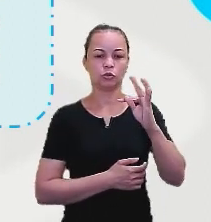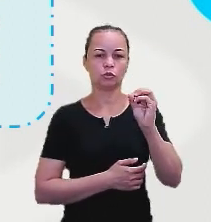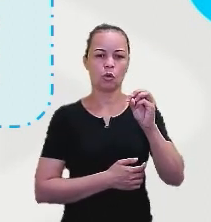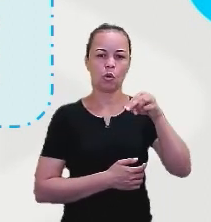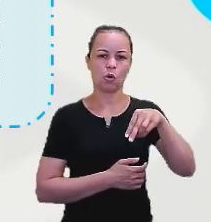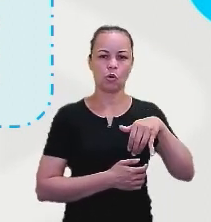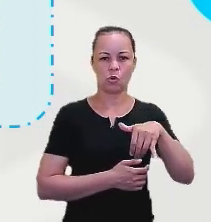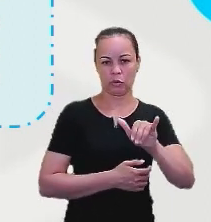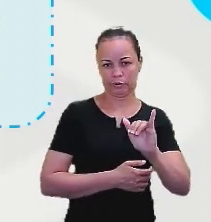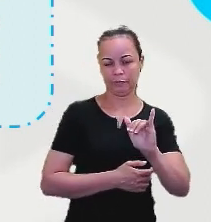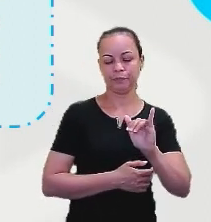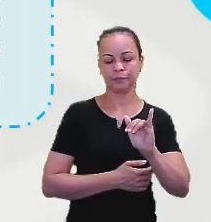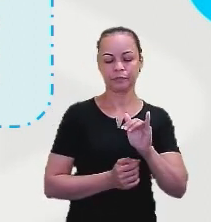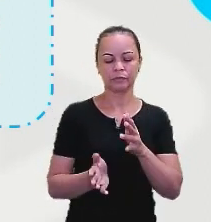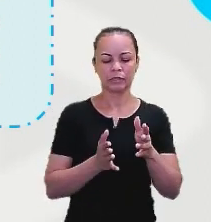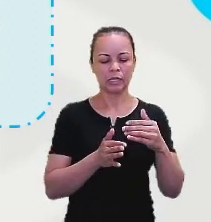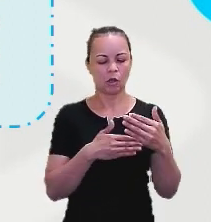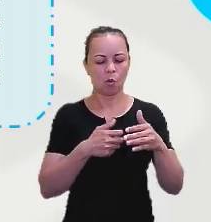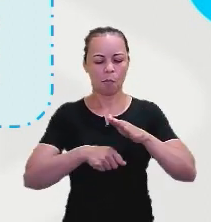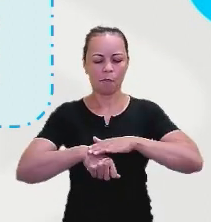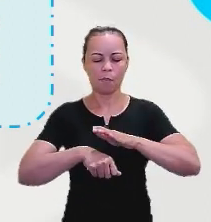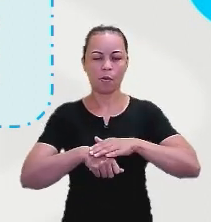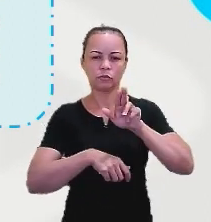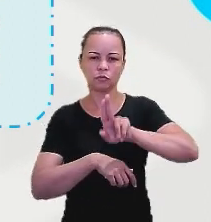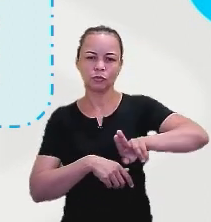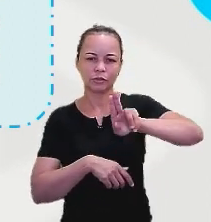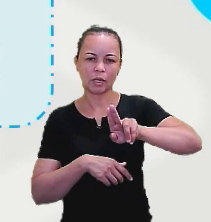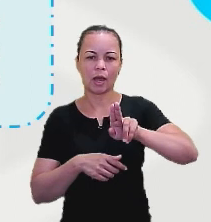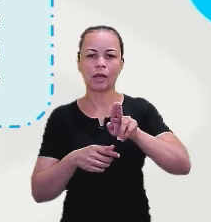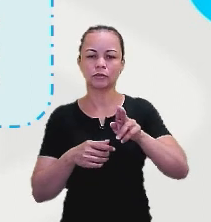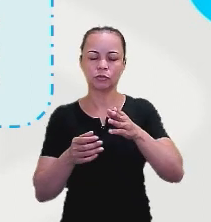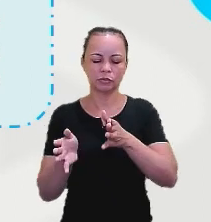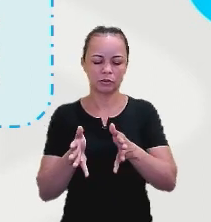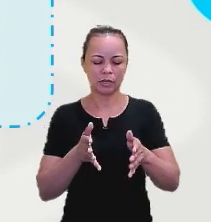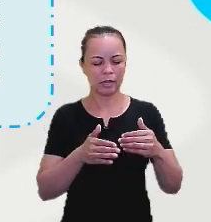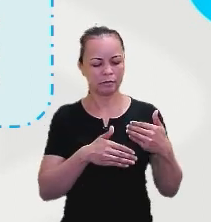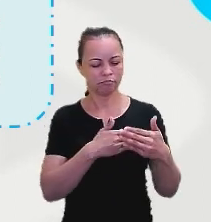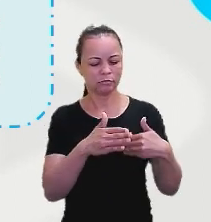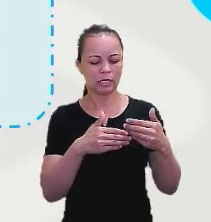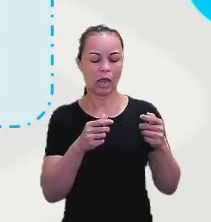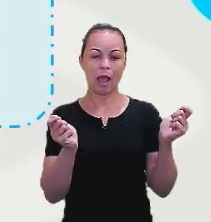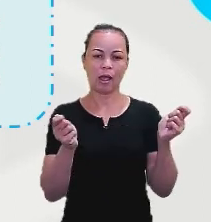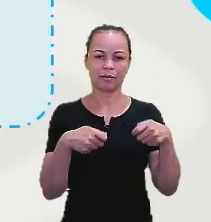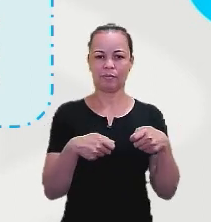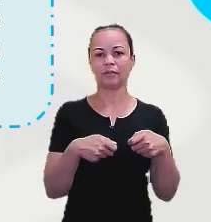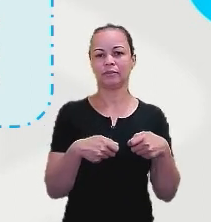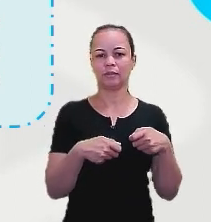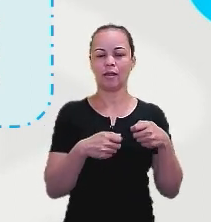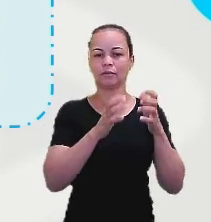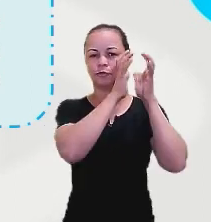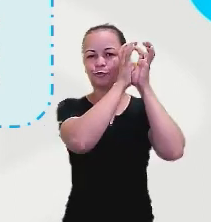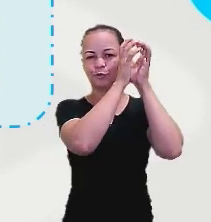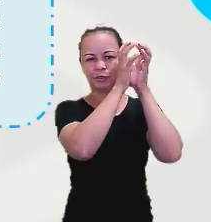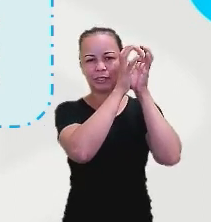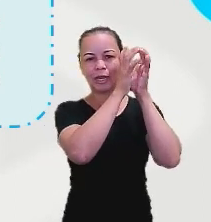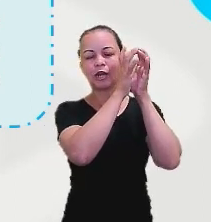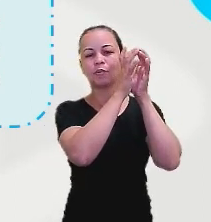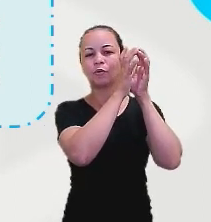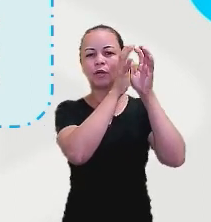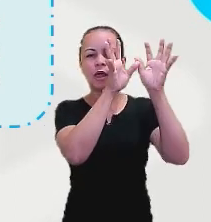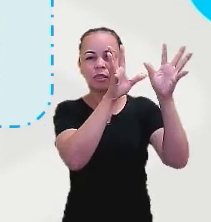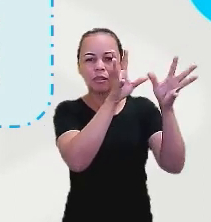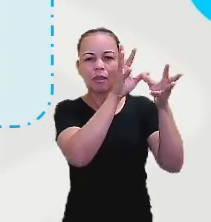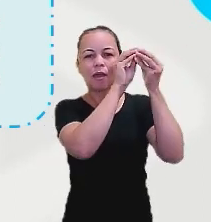mais utilizado atualmente foi desenvolvido para potencializar a capacidade do cérebro de